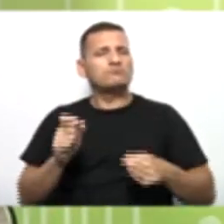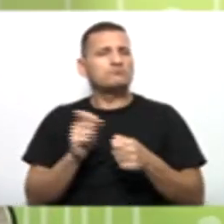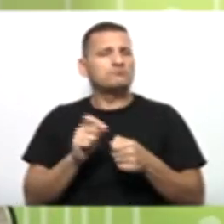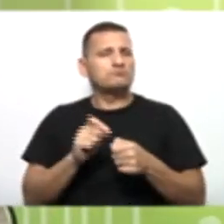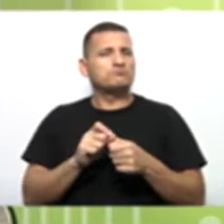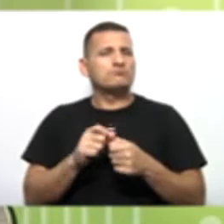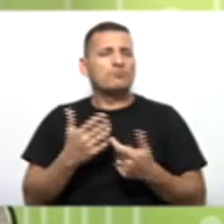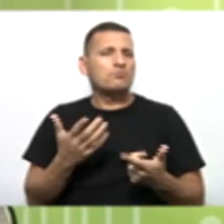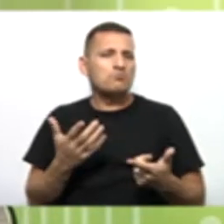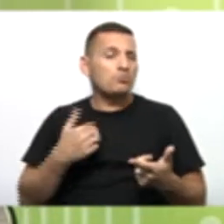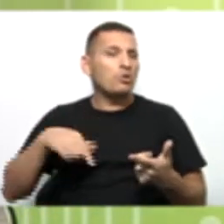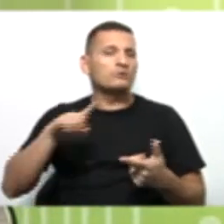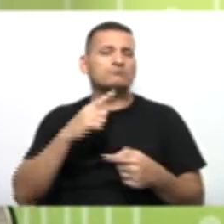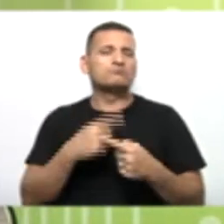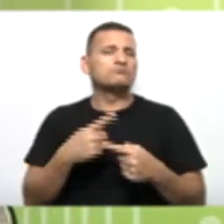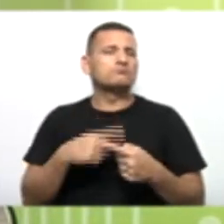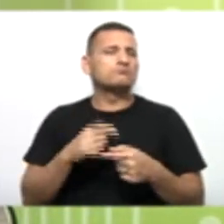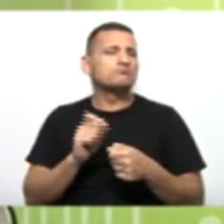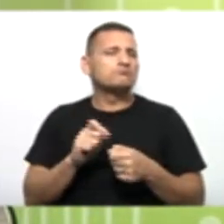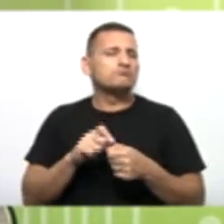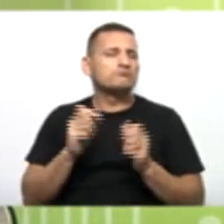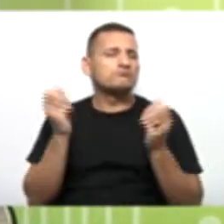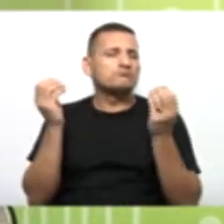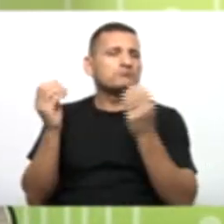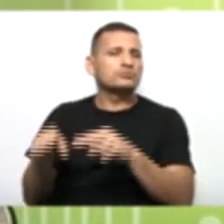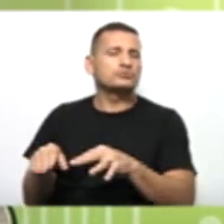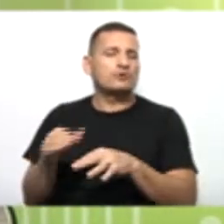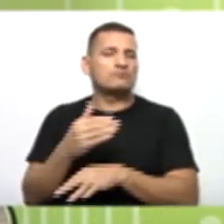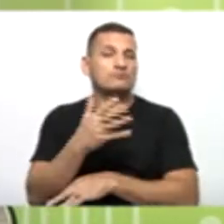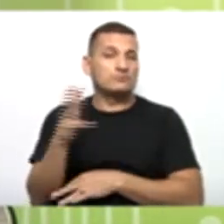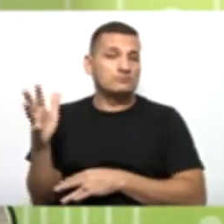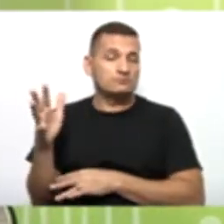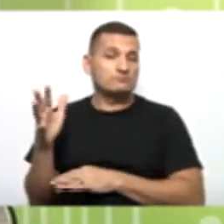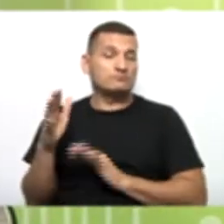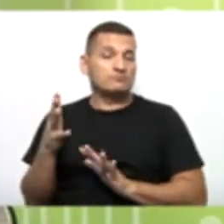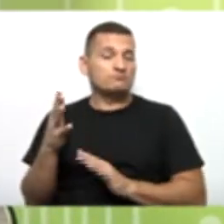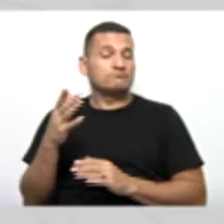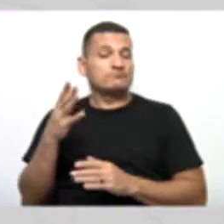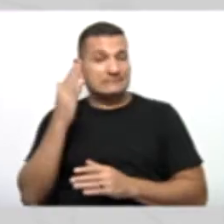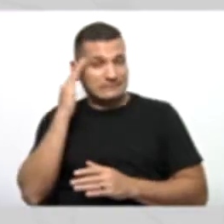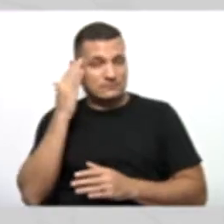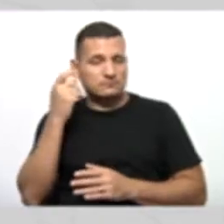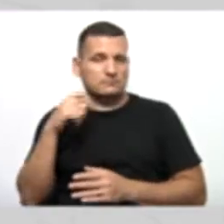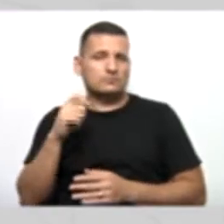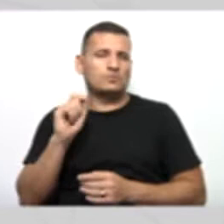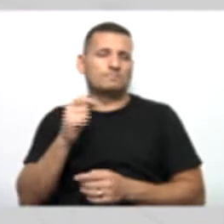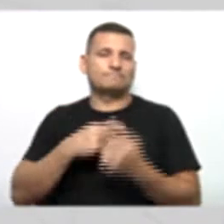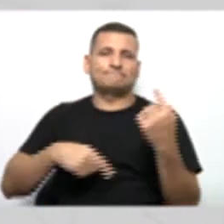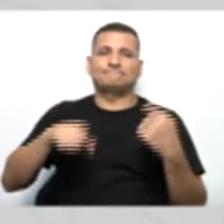meio ambiente. Para nós entendermos isso, nós precisamos voltar um pouco no tempo.